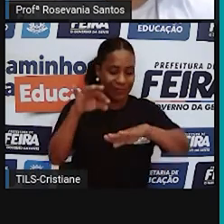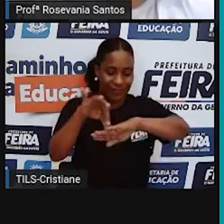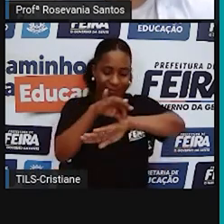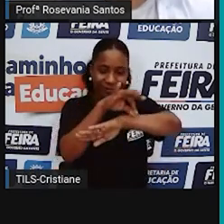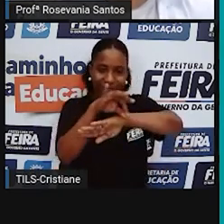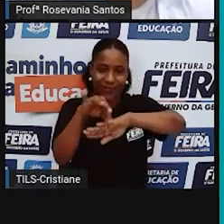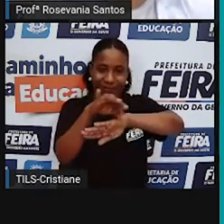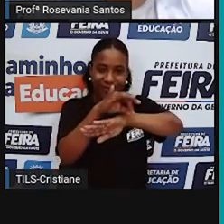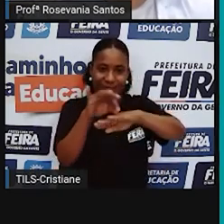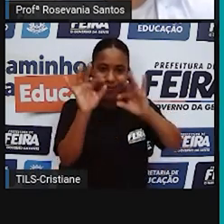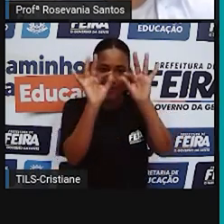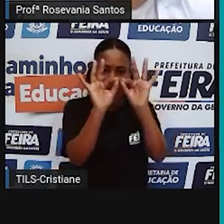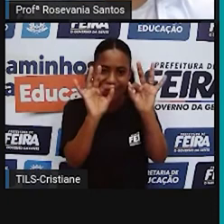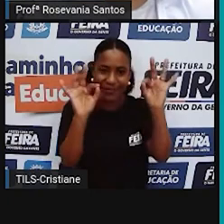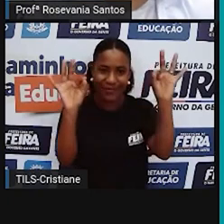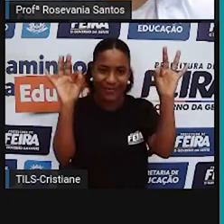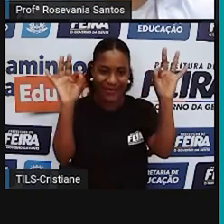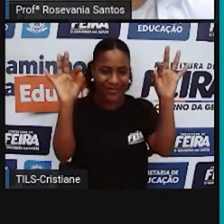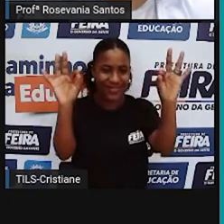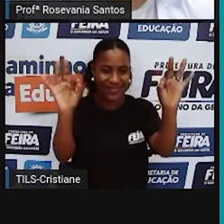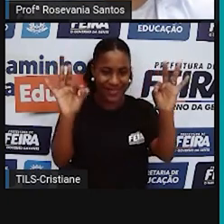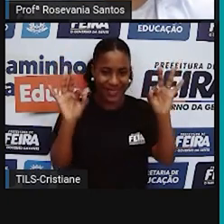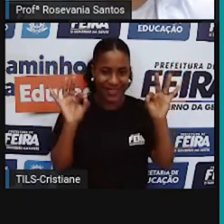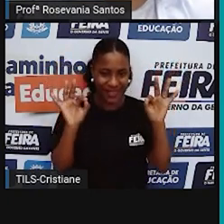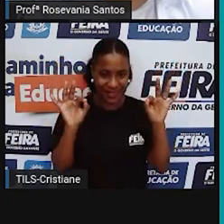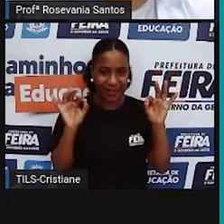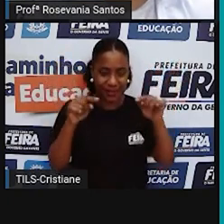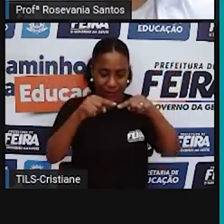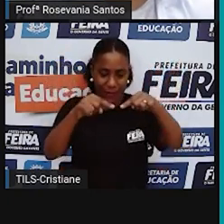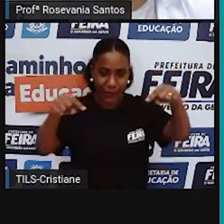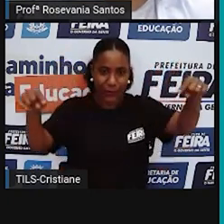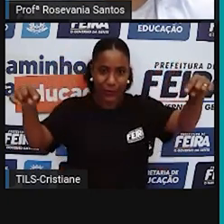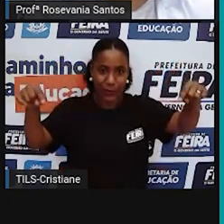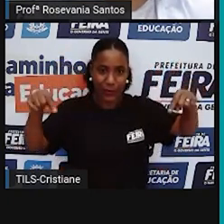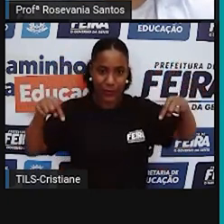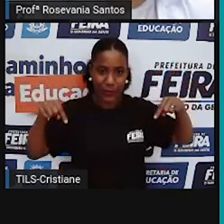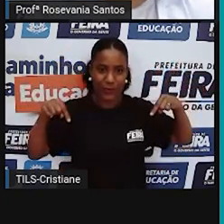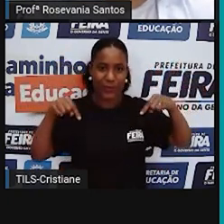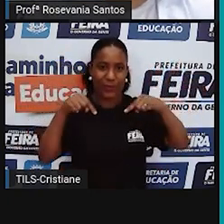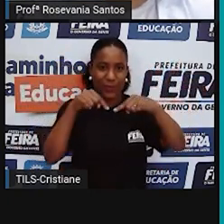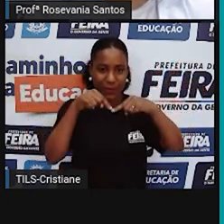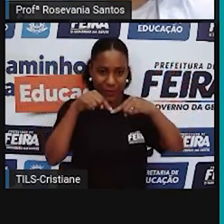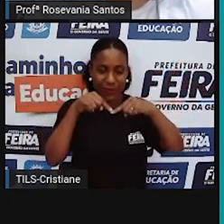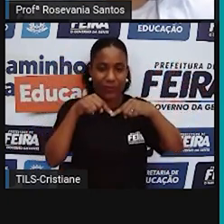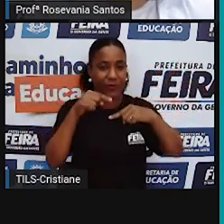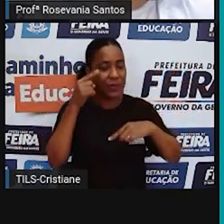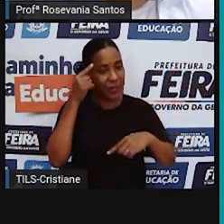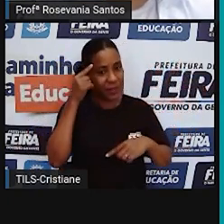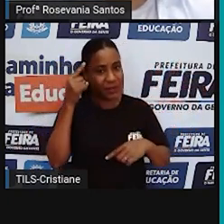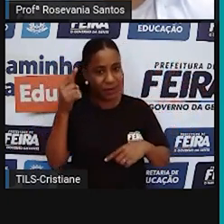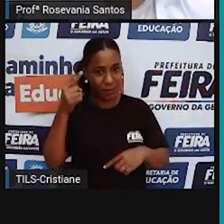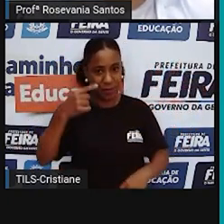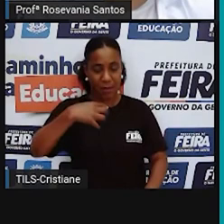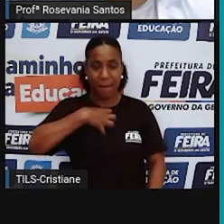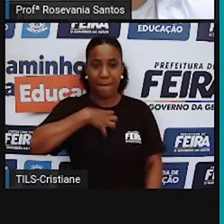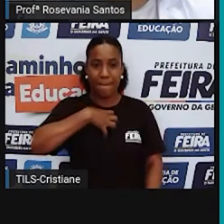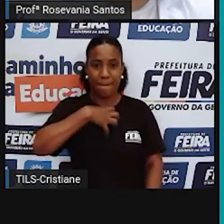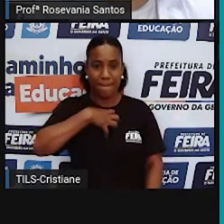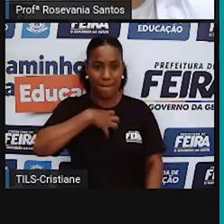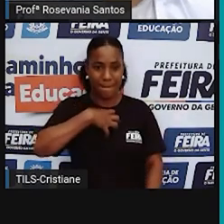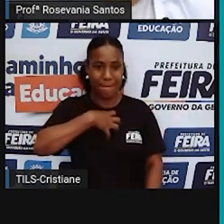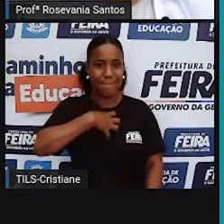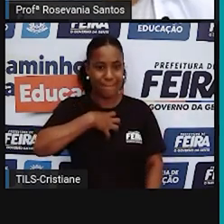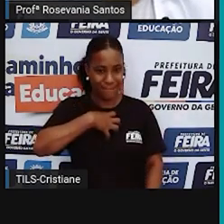medindo milimetricamente ali ele. Não tem como eu chegar e fazer, por exemplo, o estado da Bahia do jeito que eu quiser